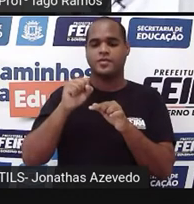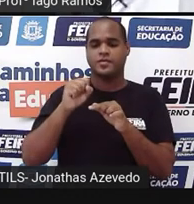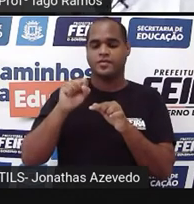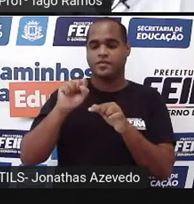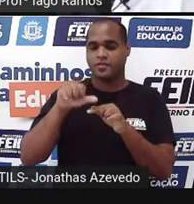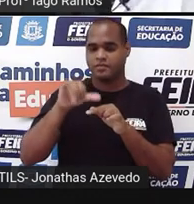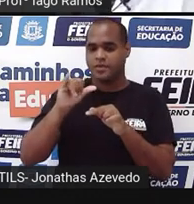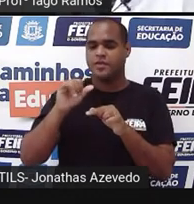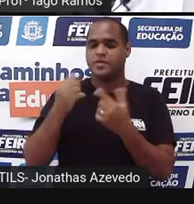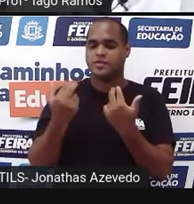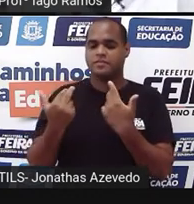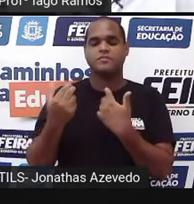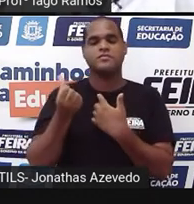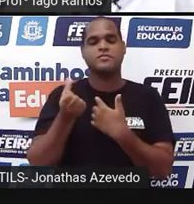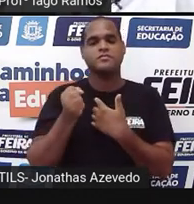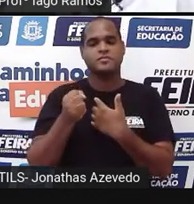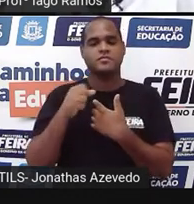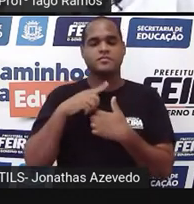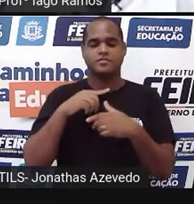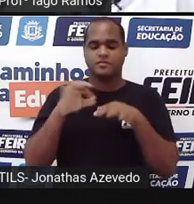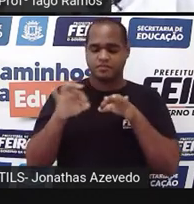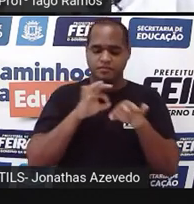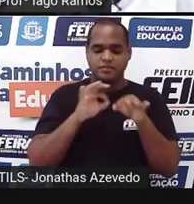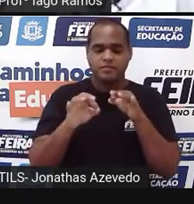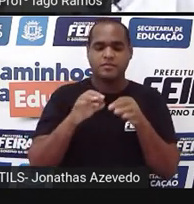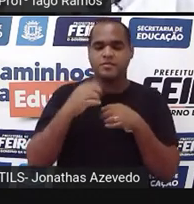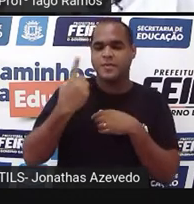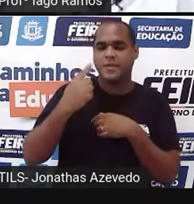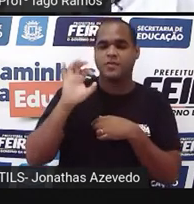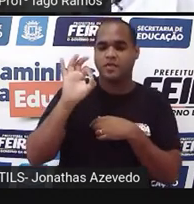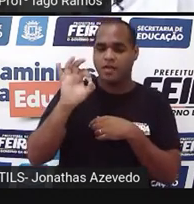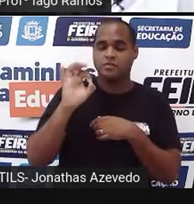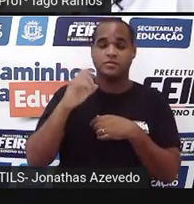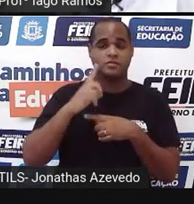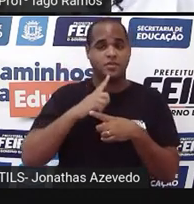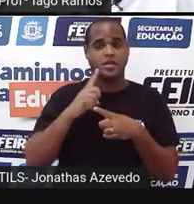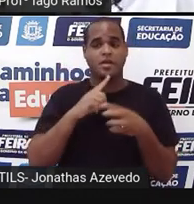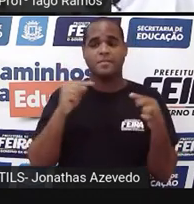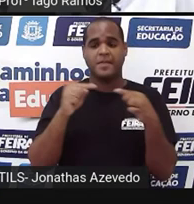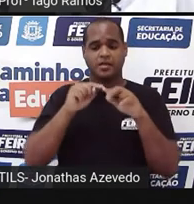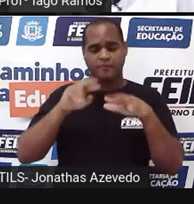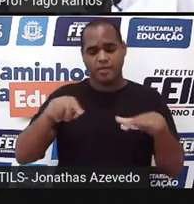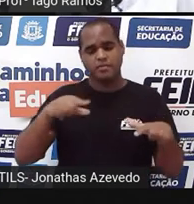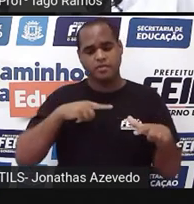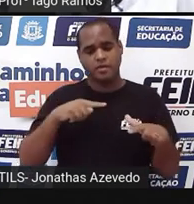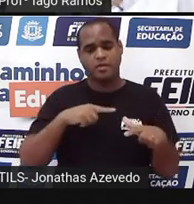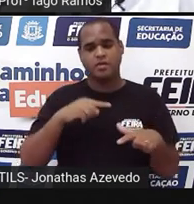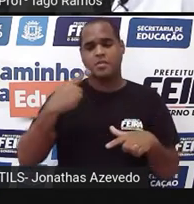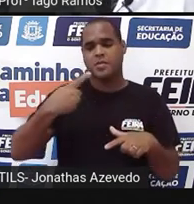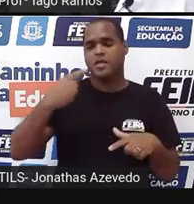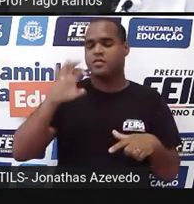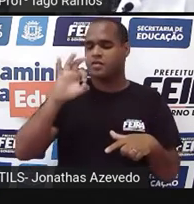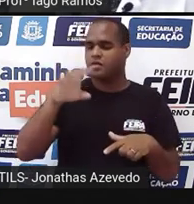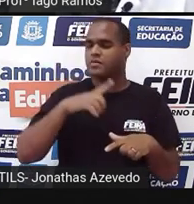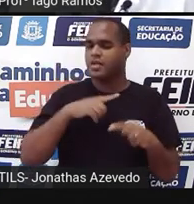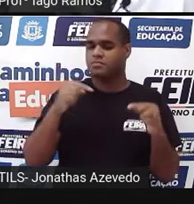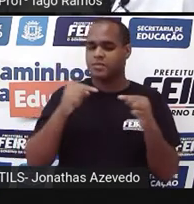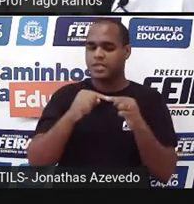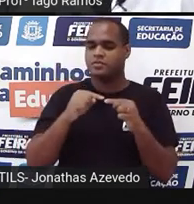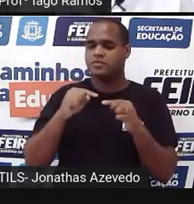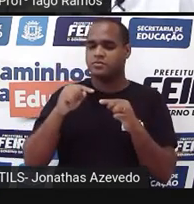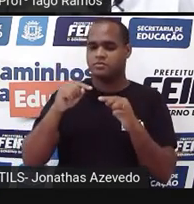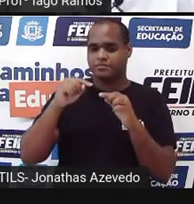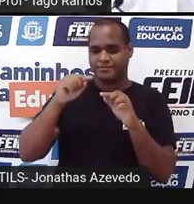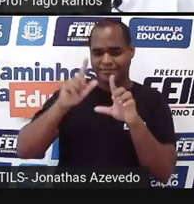68 eu estou resolvendo a equação do primeiro grau né da maneira como se resolve uma equação do primeiro grau com uma incógnita